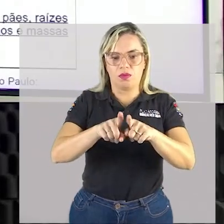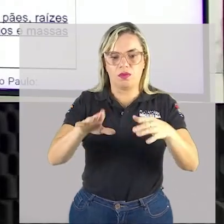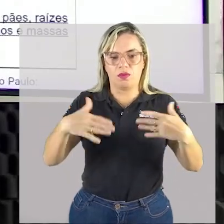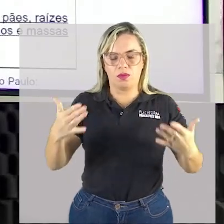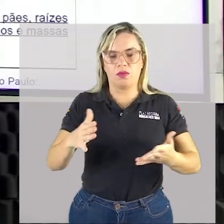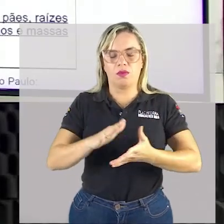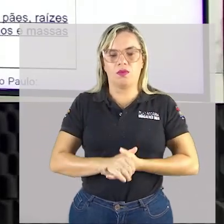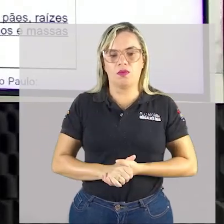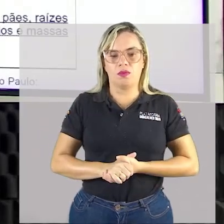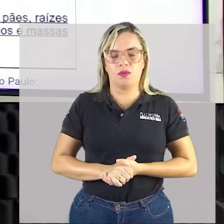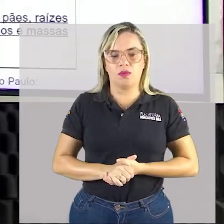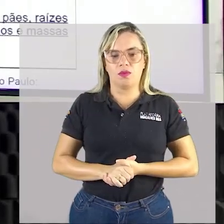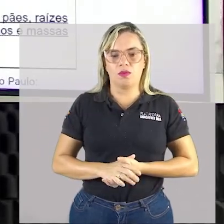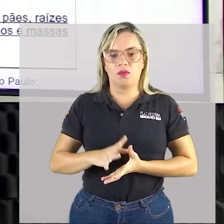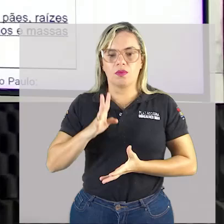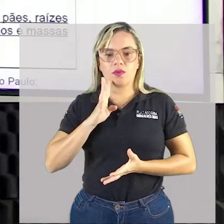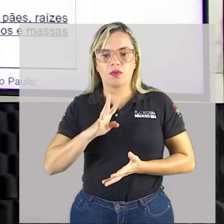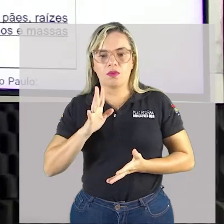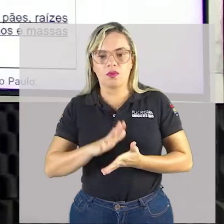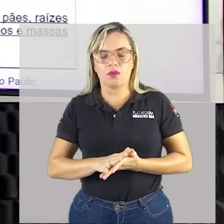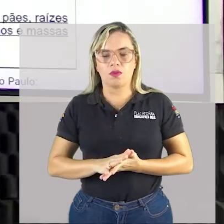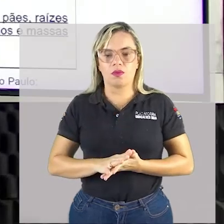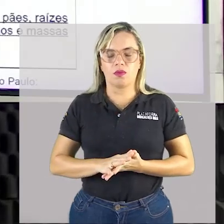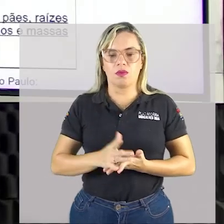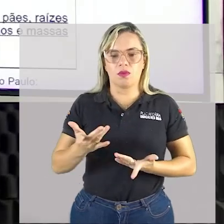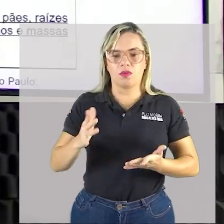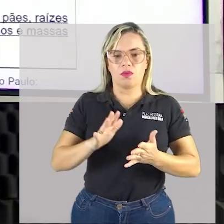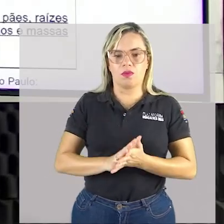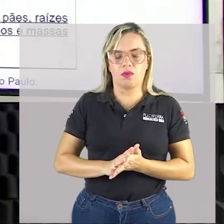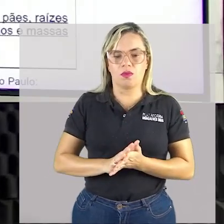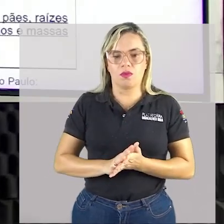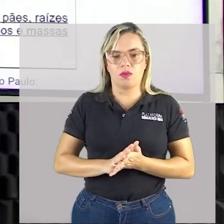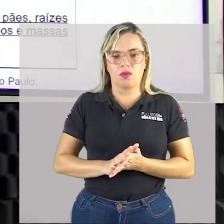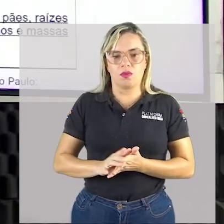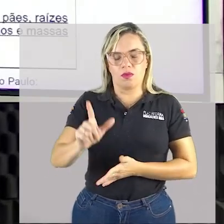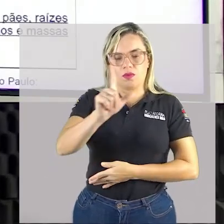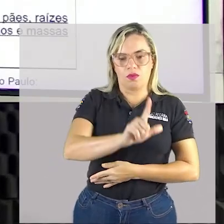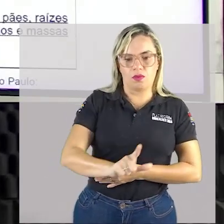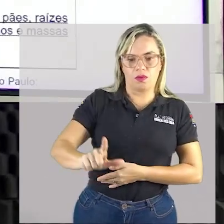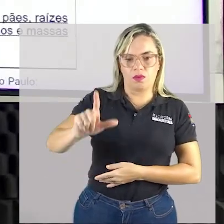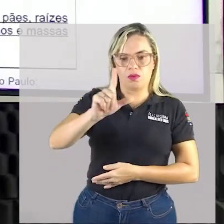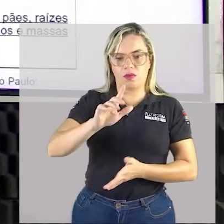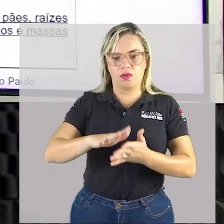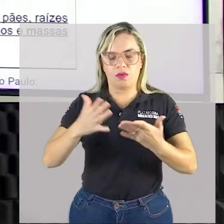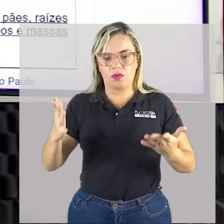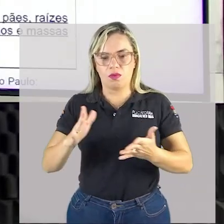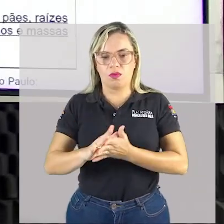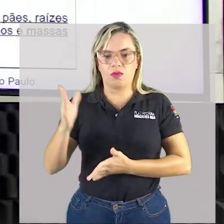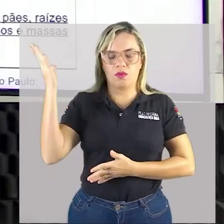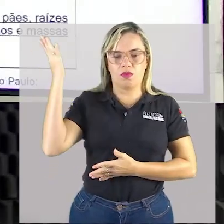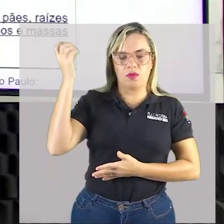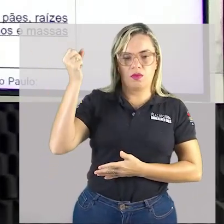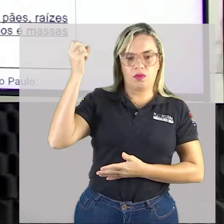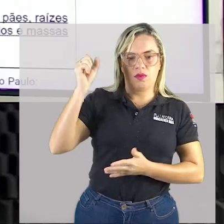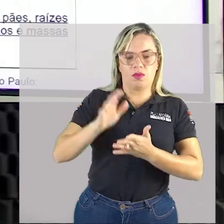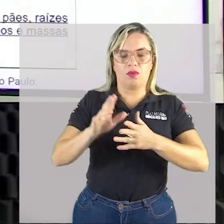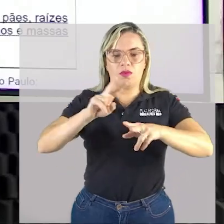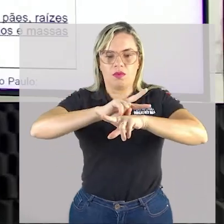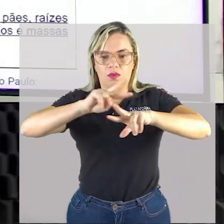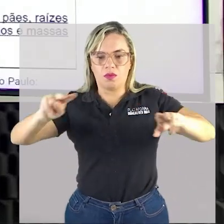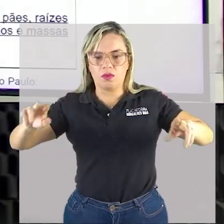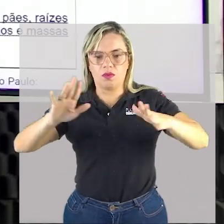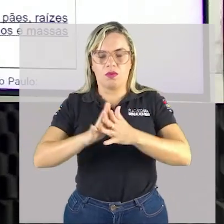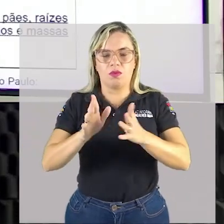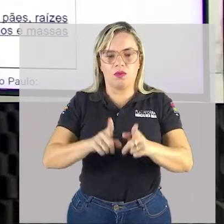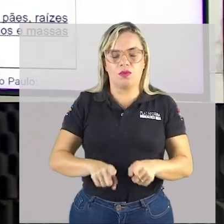posição razoável? Leguminosas, leites e derivados, né? Então, em especial as leguminosas, elas